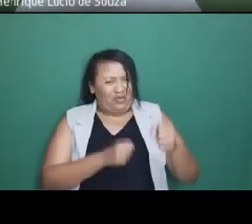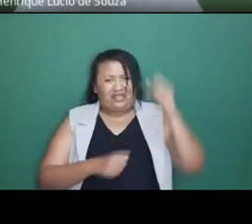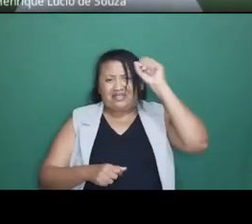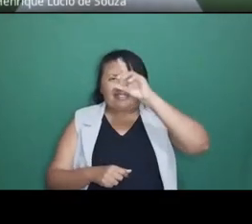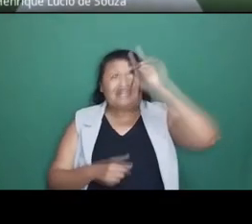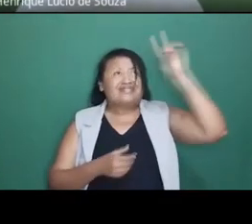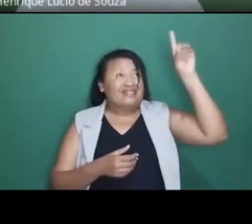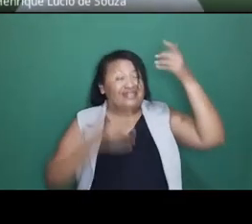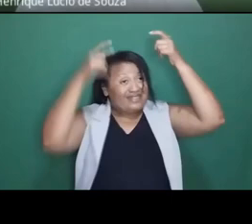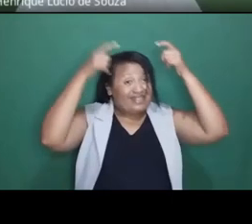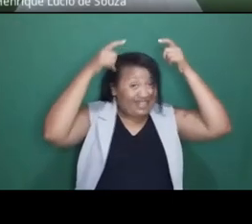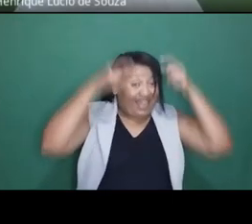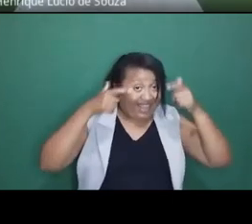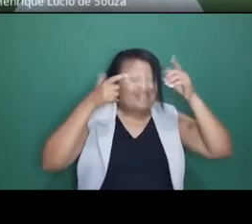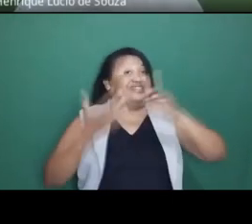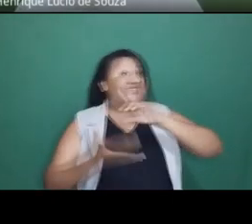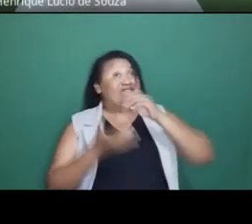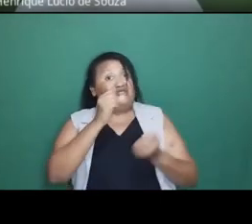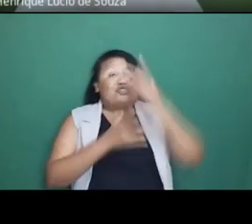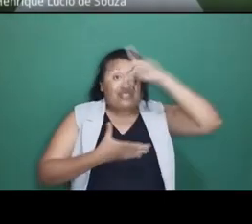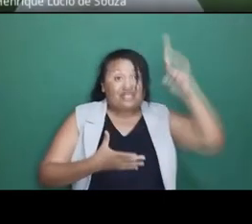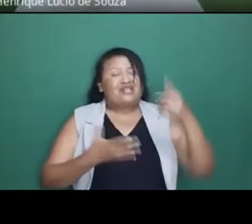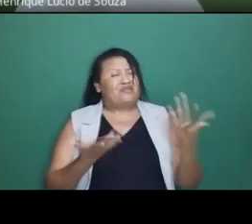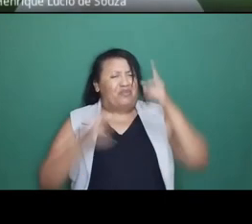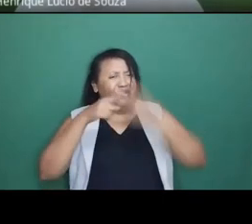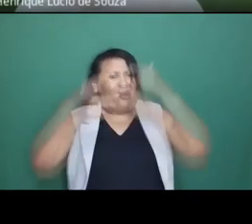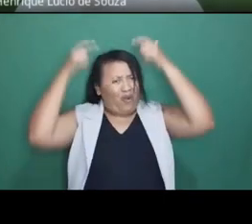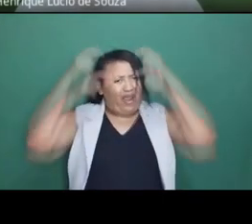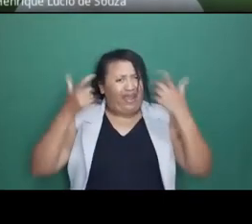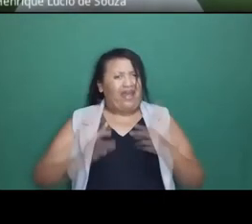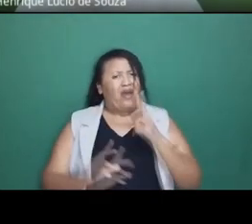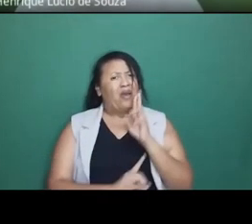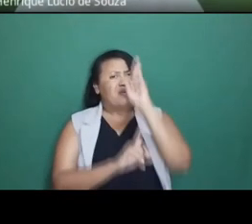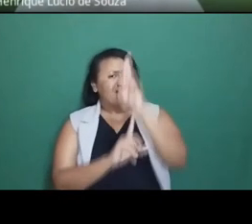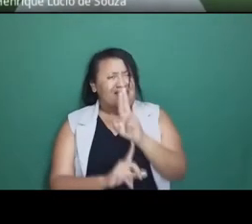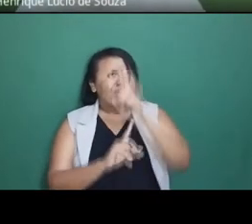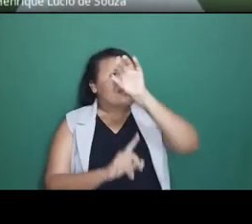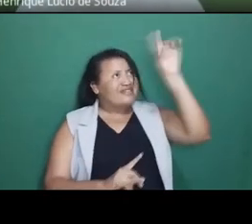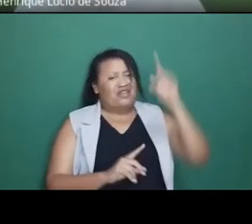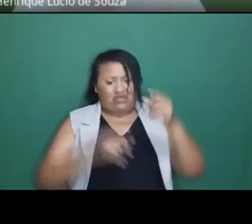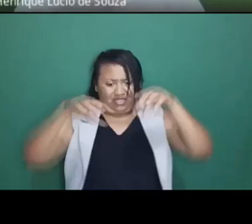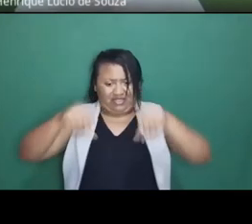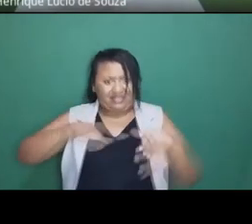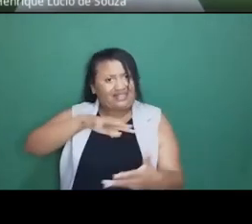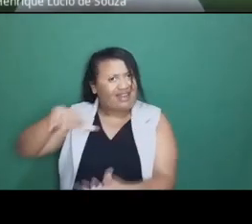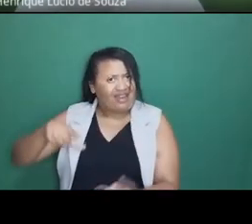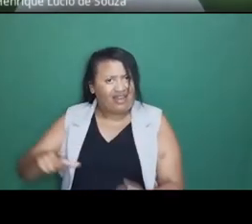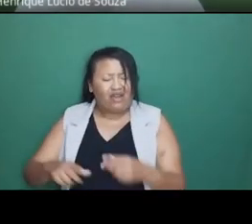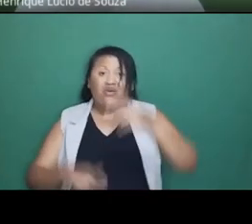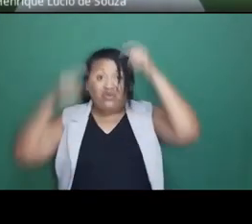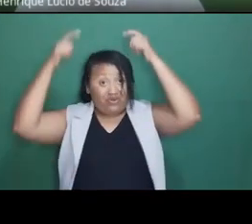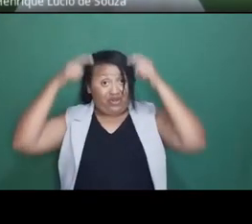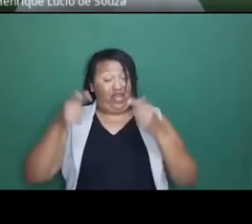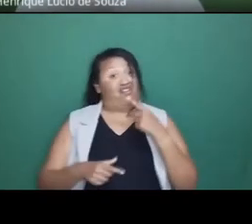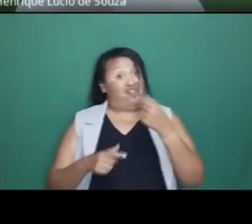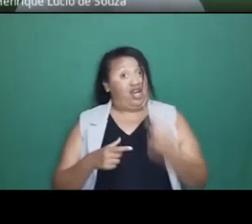Divina que o rei é um representante de deus da terra na terra Então o que o rei fala né